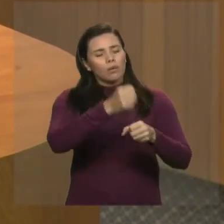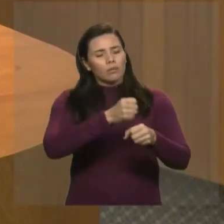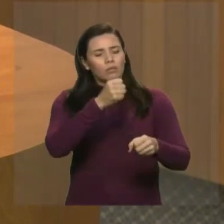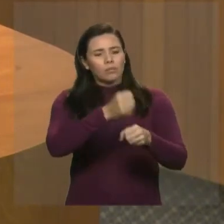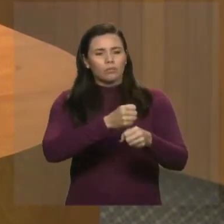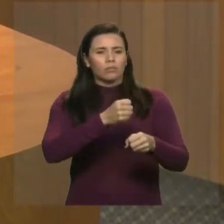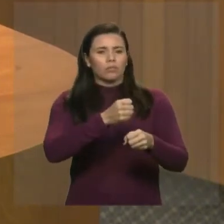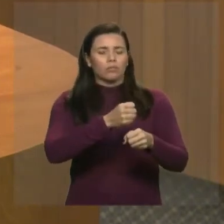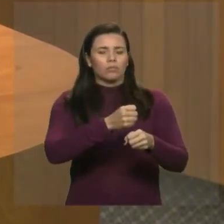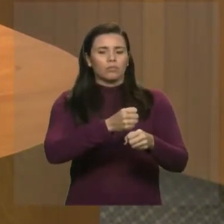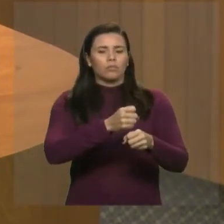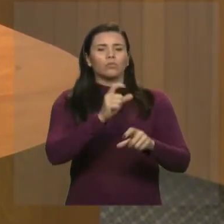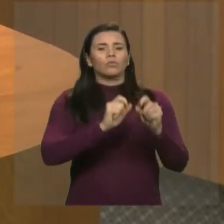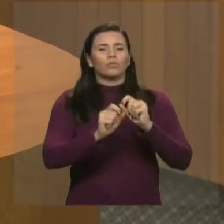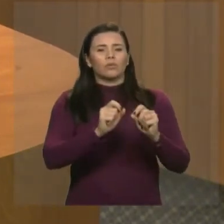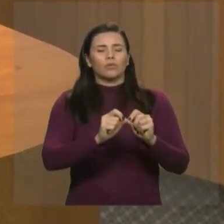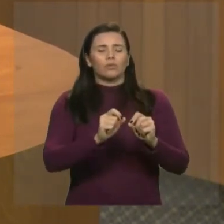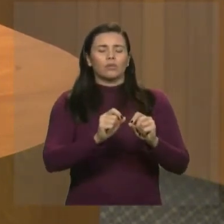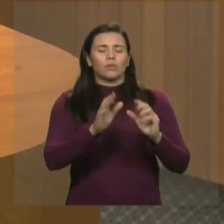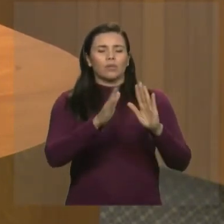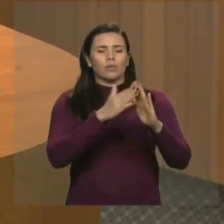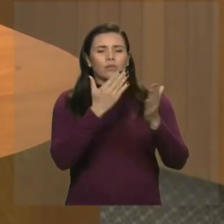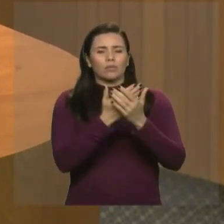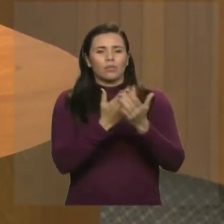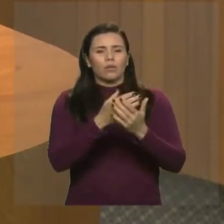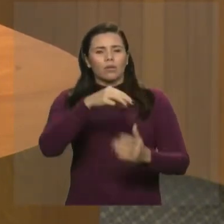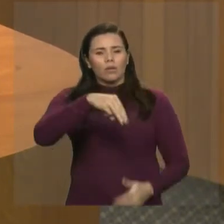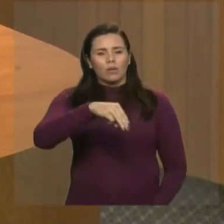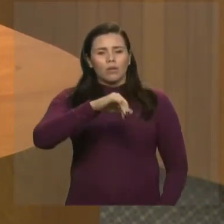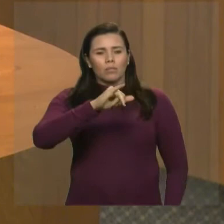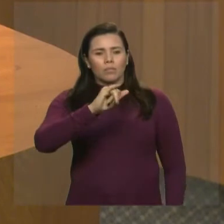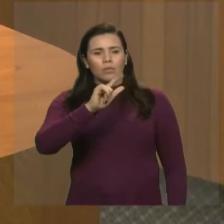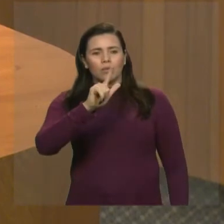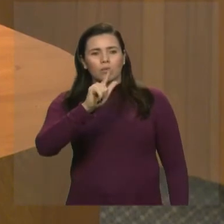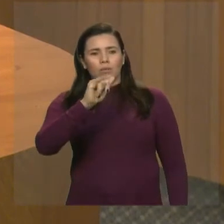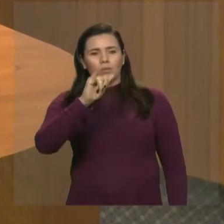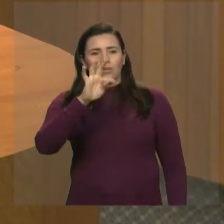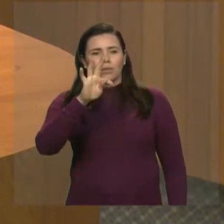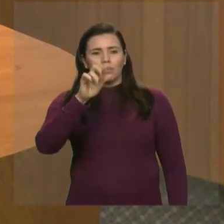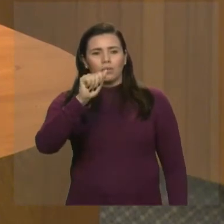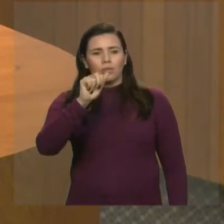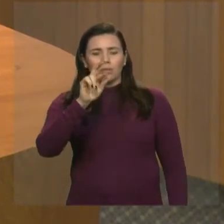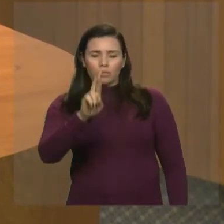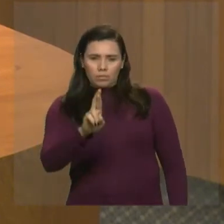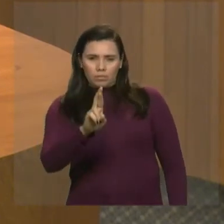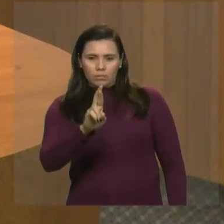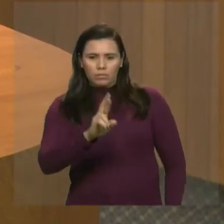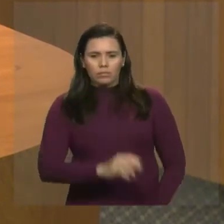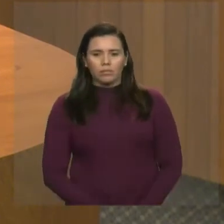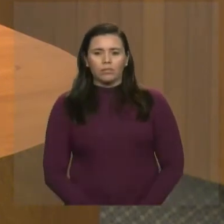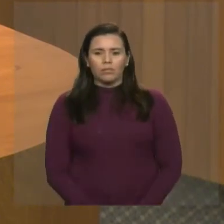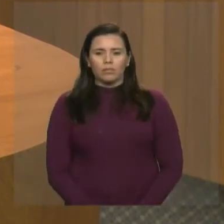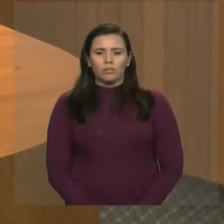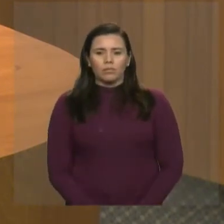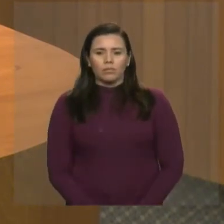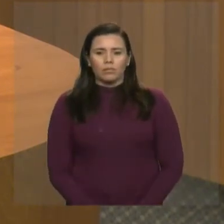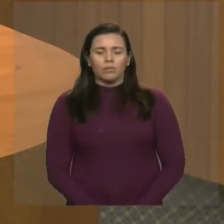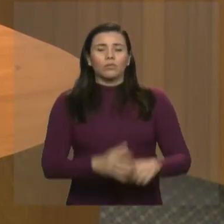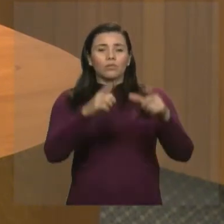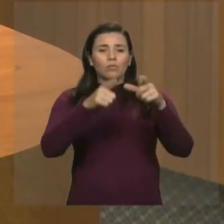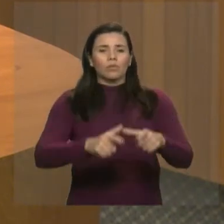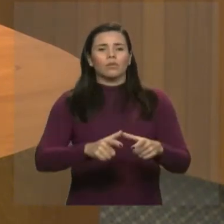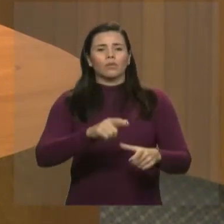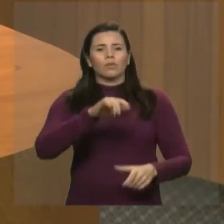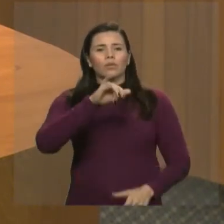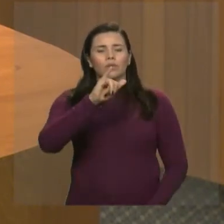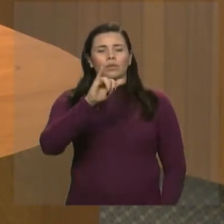uma unidade no Colégio Militar da Polícia Militar do Estado do Maranhão, no bairro da Vila